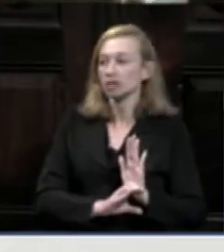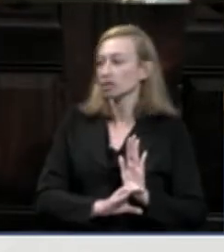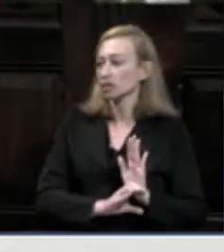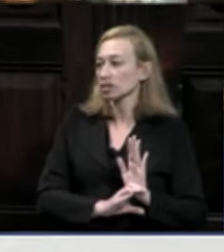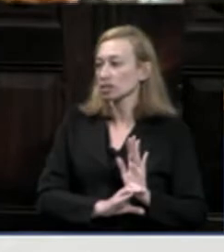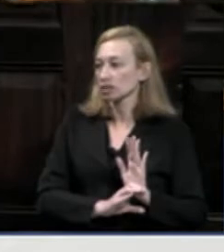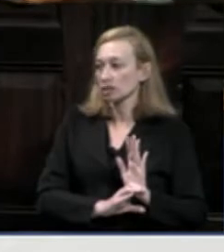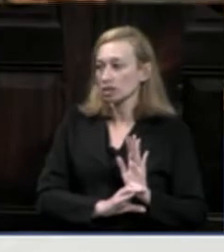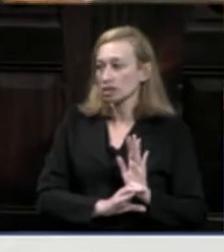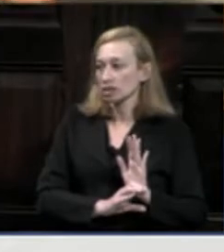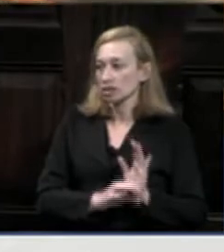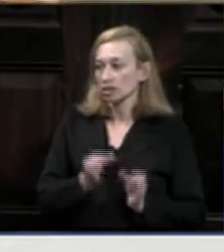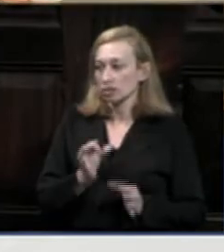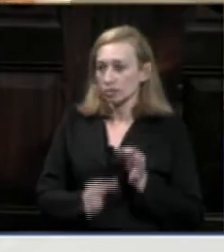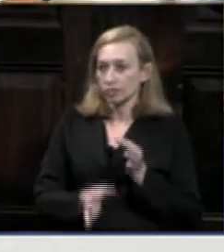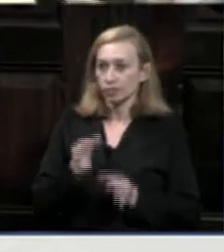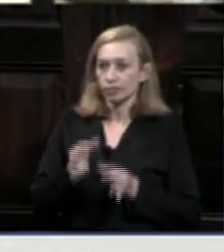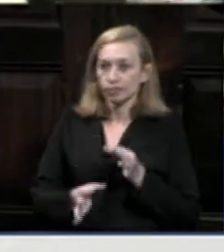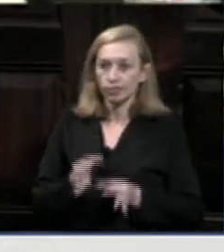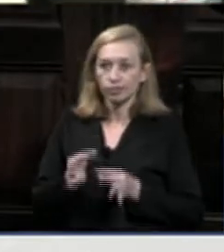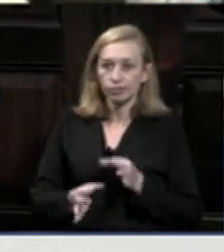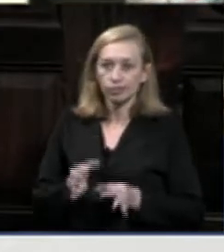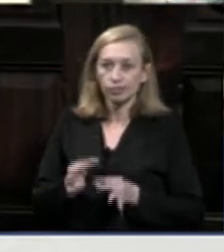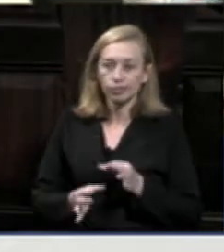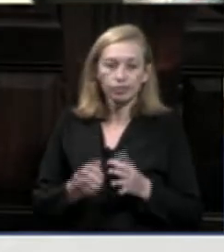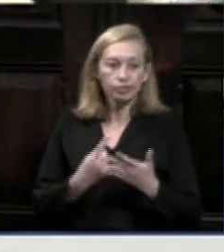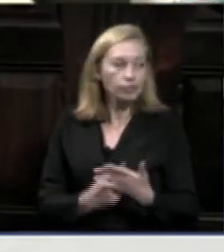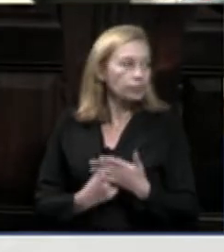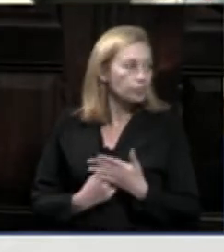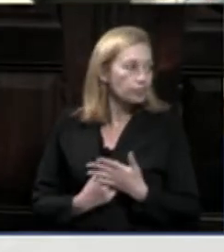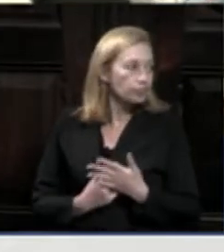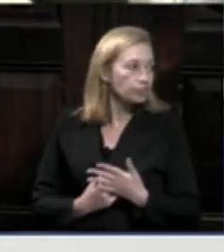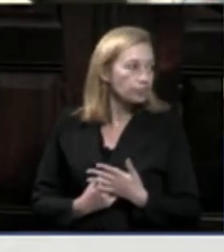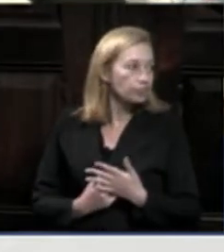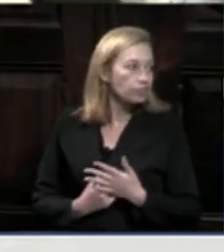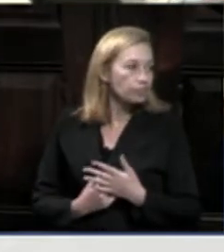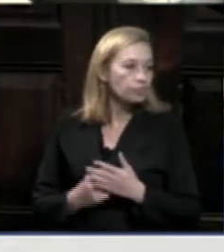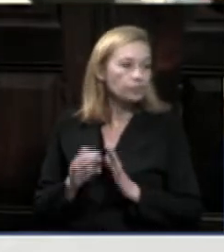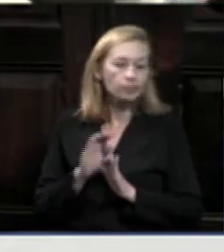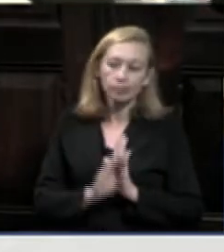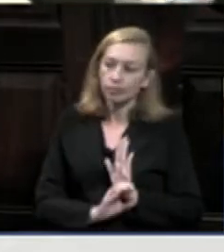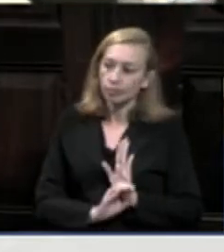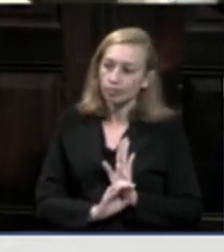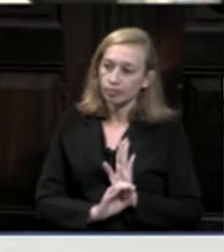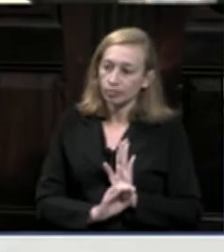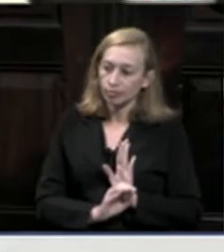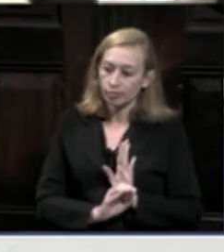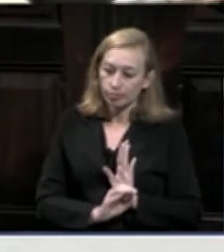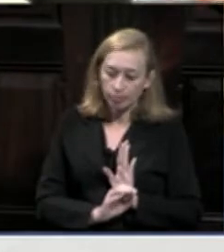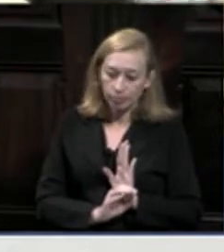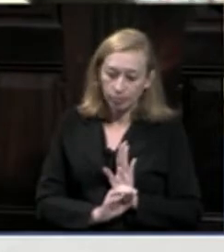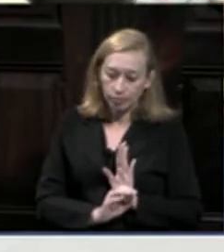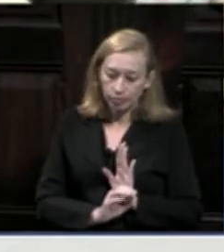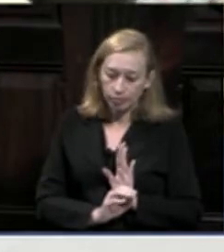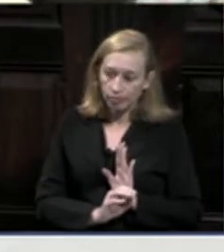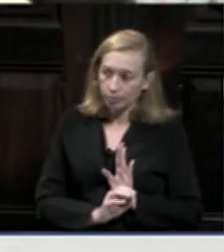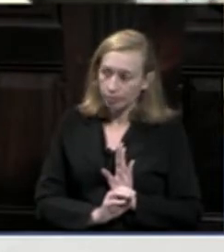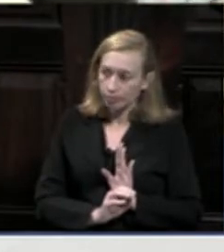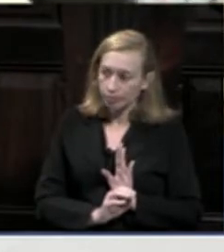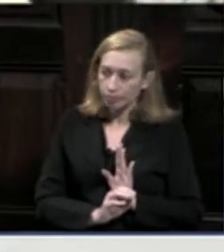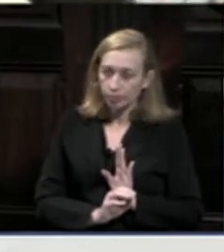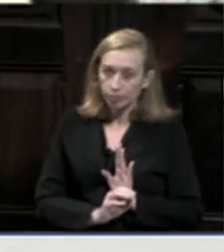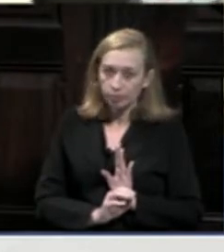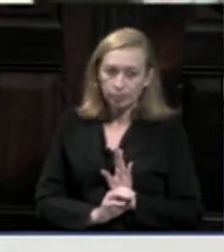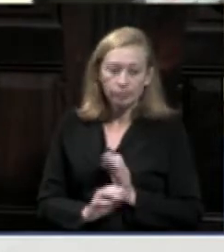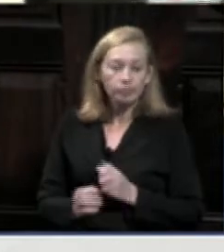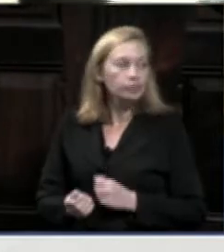da Comissão de Constituição e Justiça. Defesa do direito da mulher favorável com emenda. E de orçamento, finanças, fiscalização financeira e controle